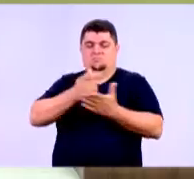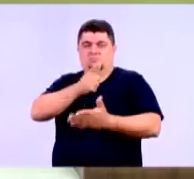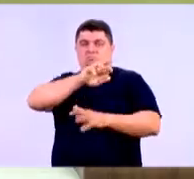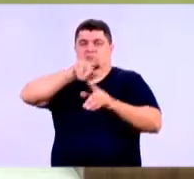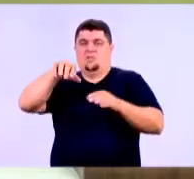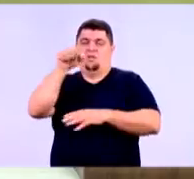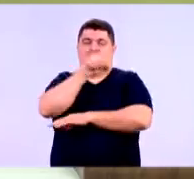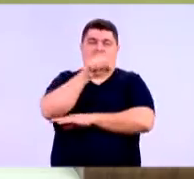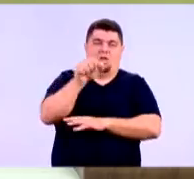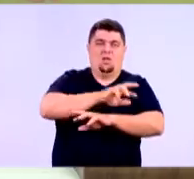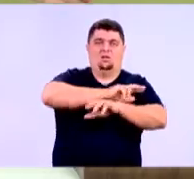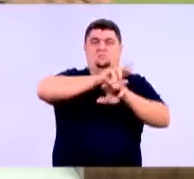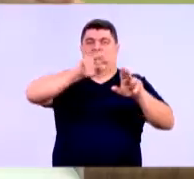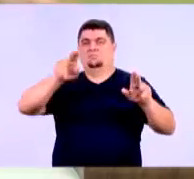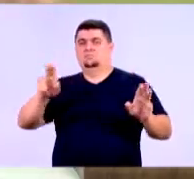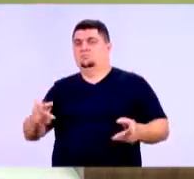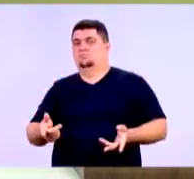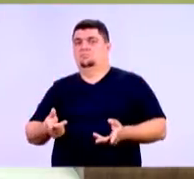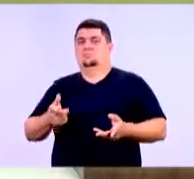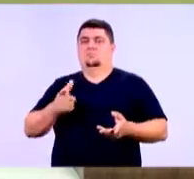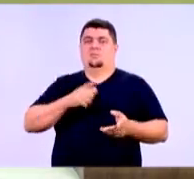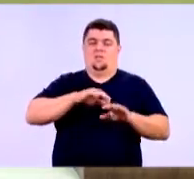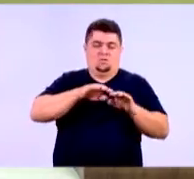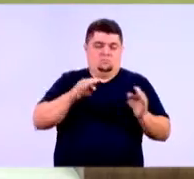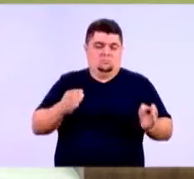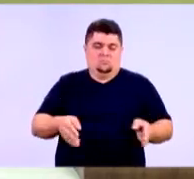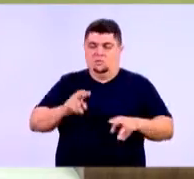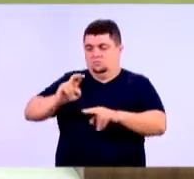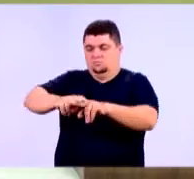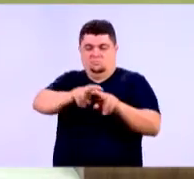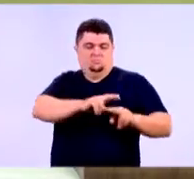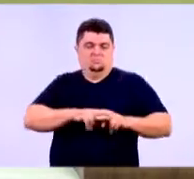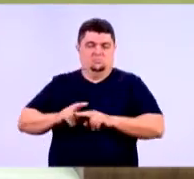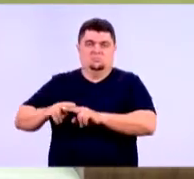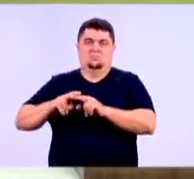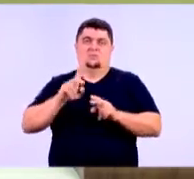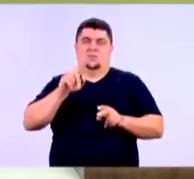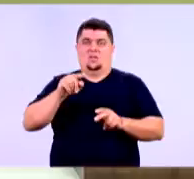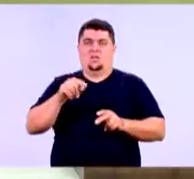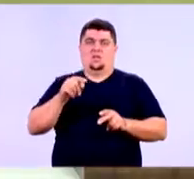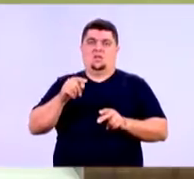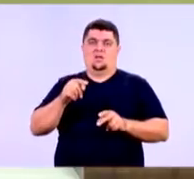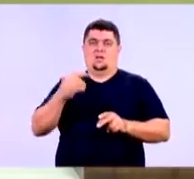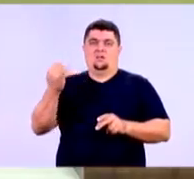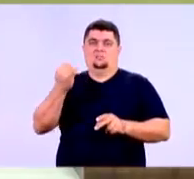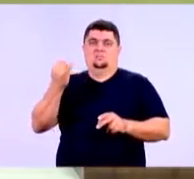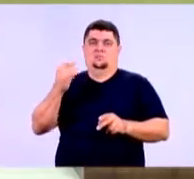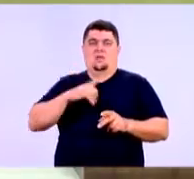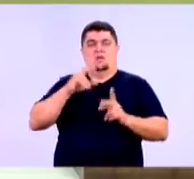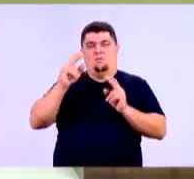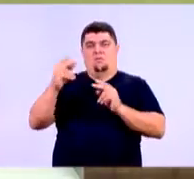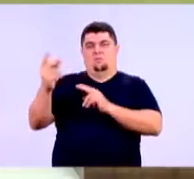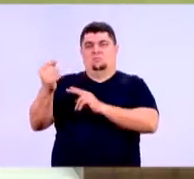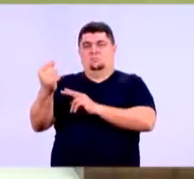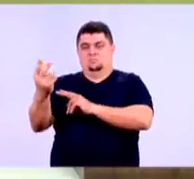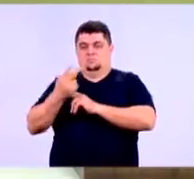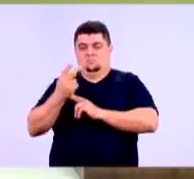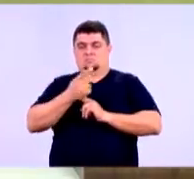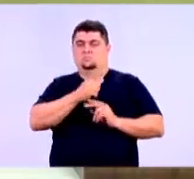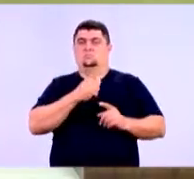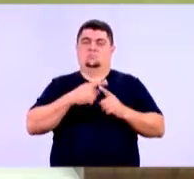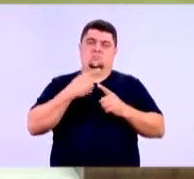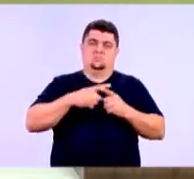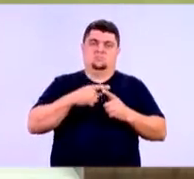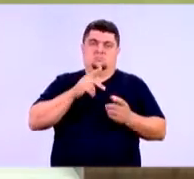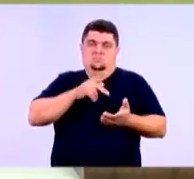ele é o veículo, ele é são as mesas e as cadeiras. Então, ele é tratado como se fosse um empréstimo financeiro mesmo, porque na